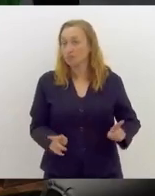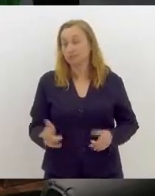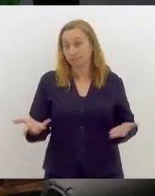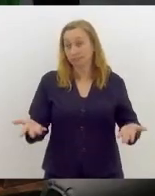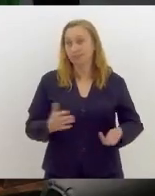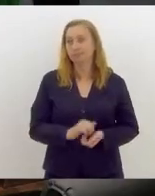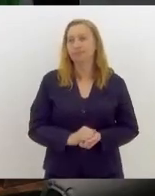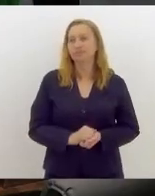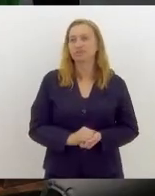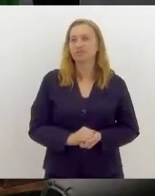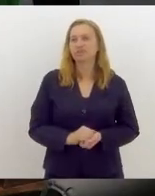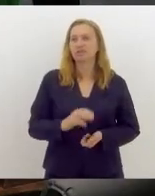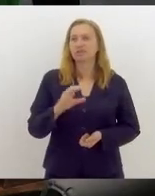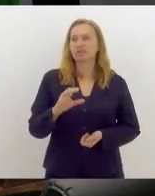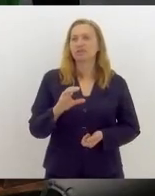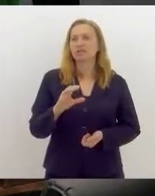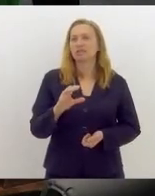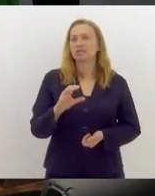Xandão